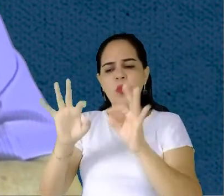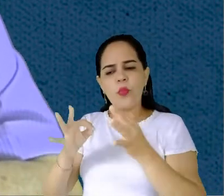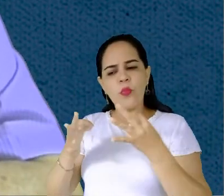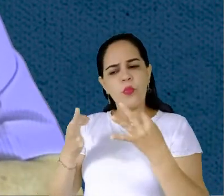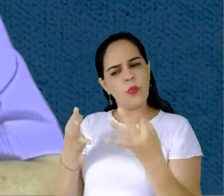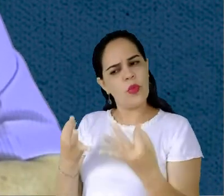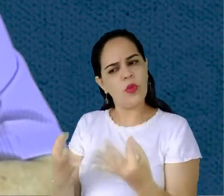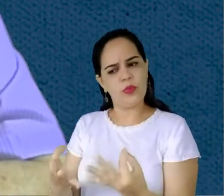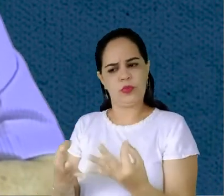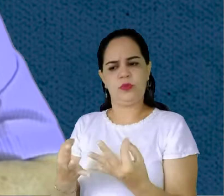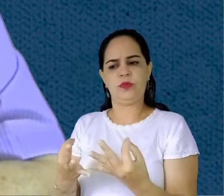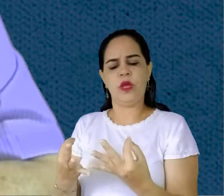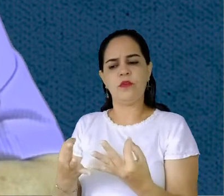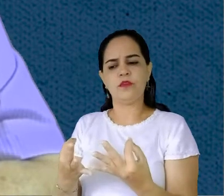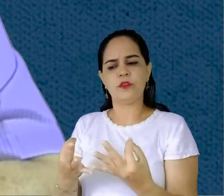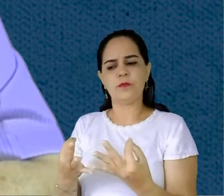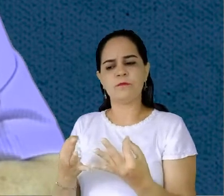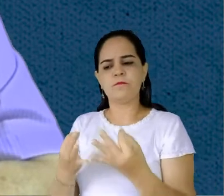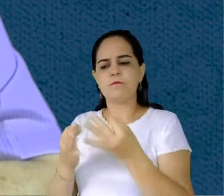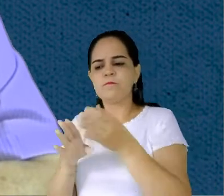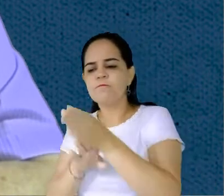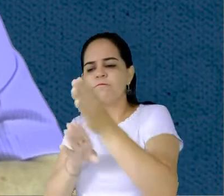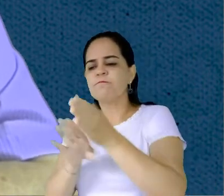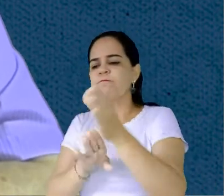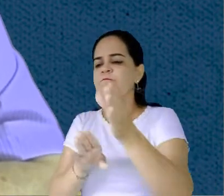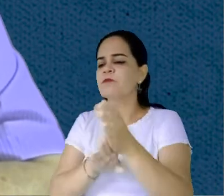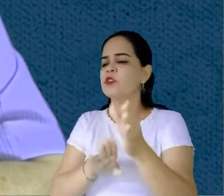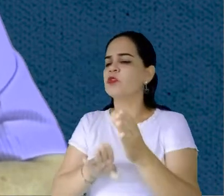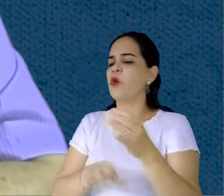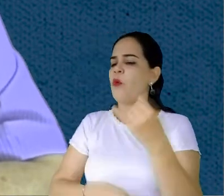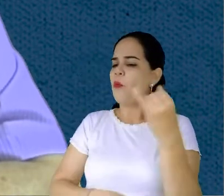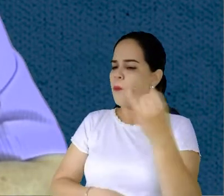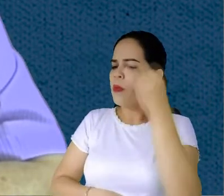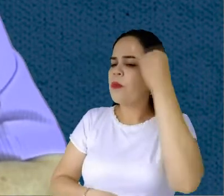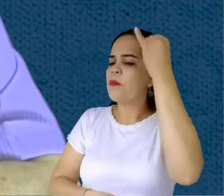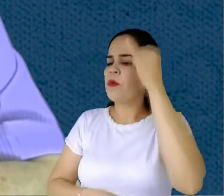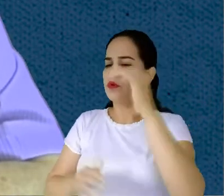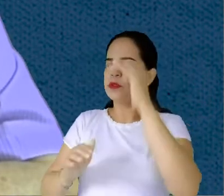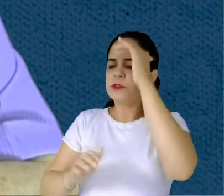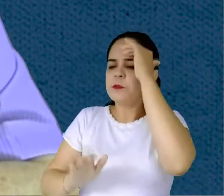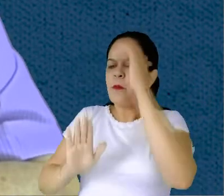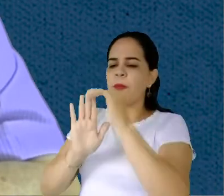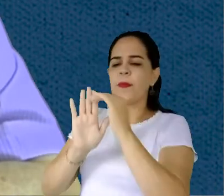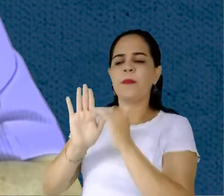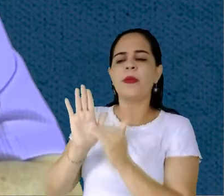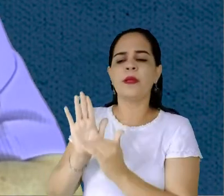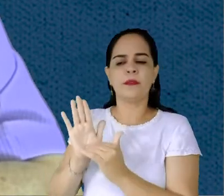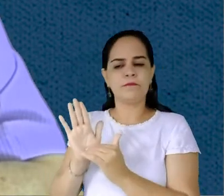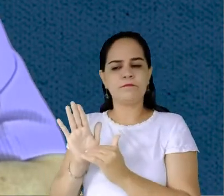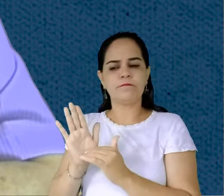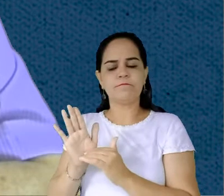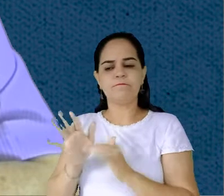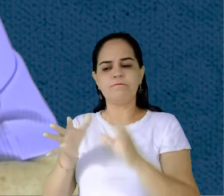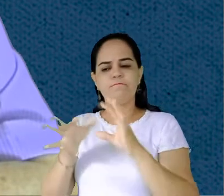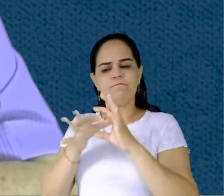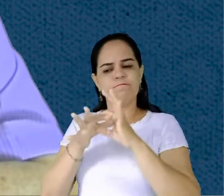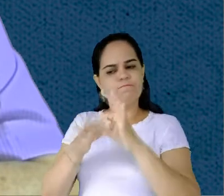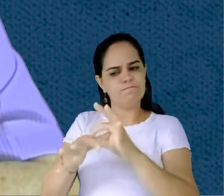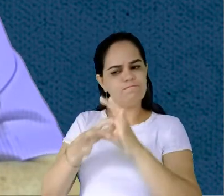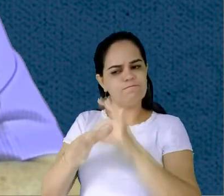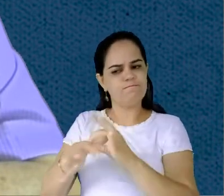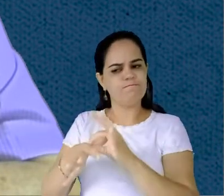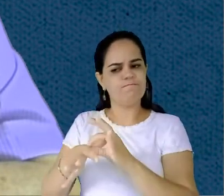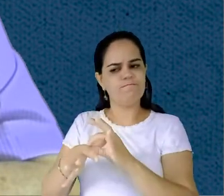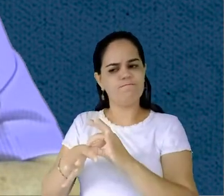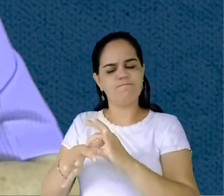destas coisas indispensáveis: abster-se de carnes sacrificadas aos ídolos, do